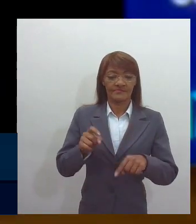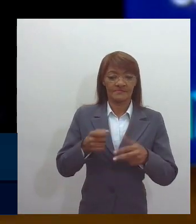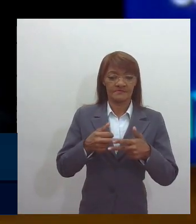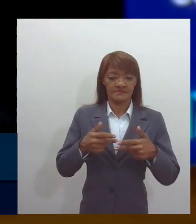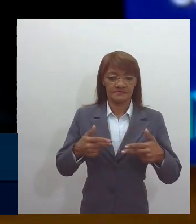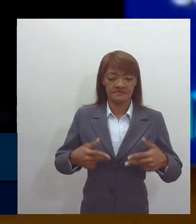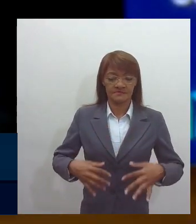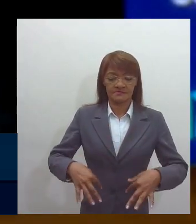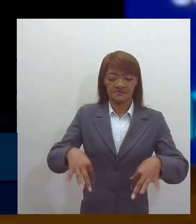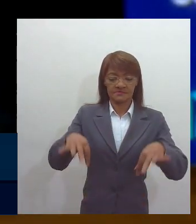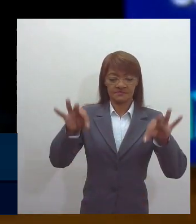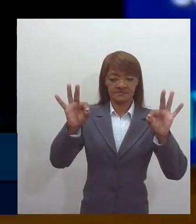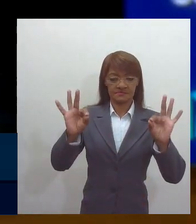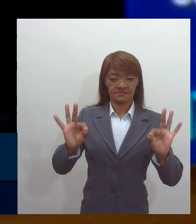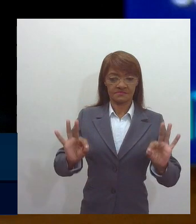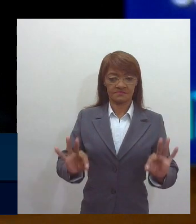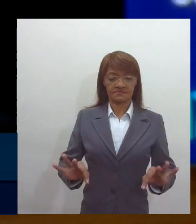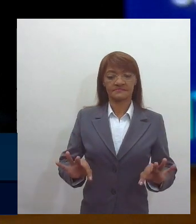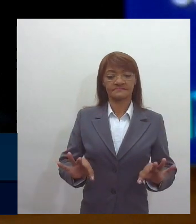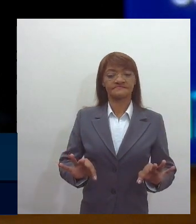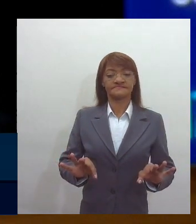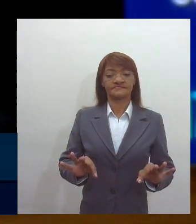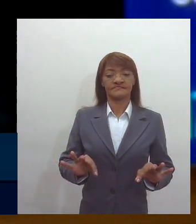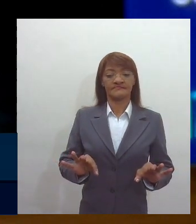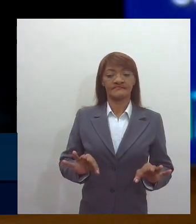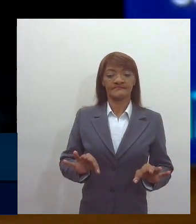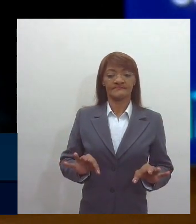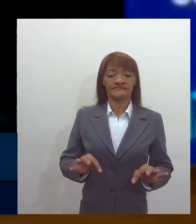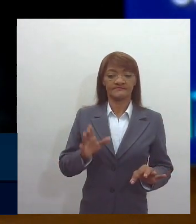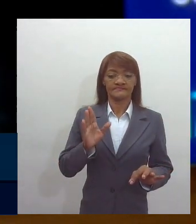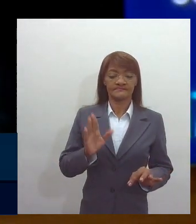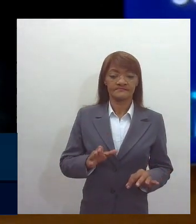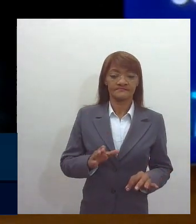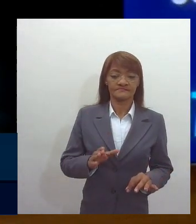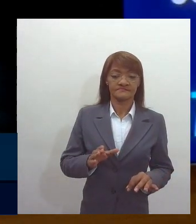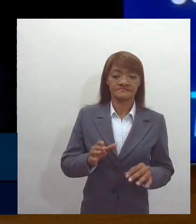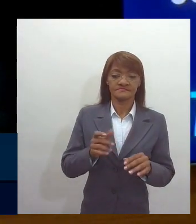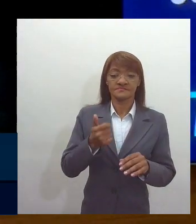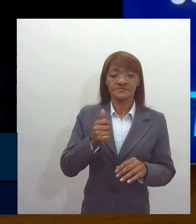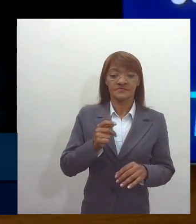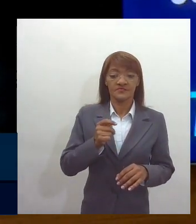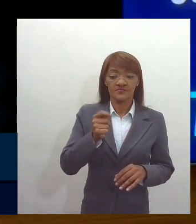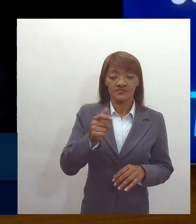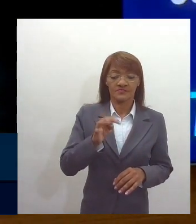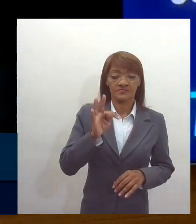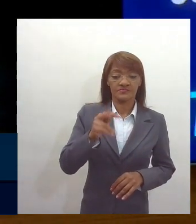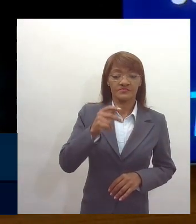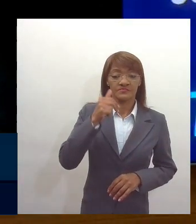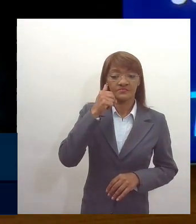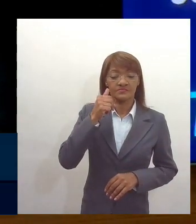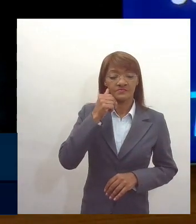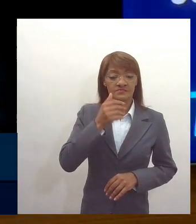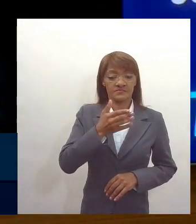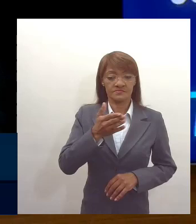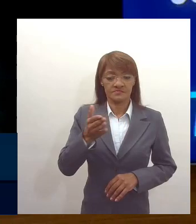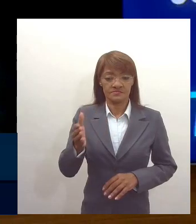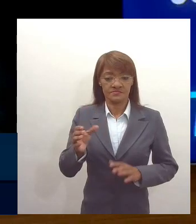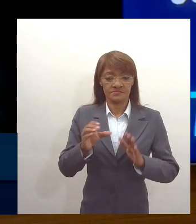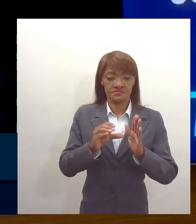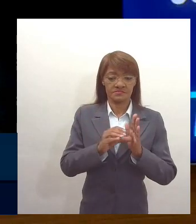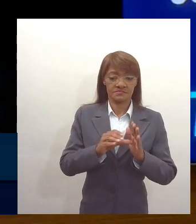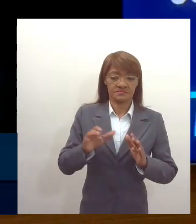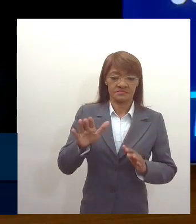a maioria são mulheres, né? Como é uma comunidade quilombola, a gente vê que a grande